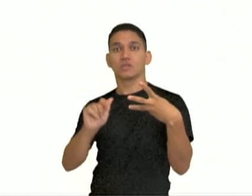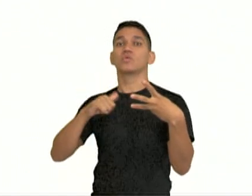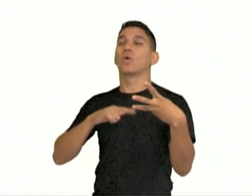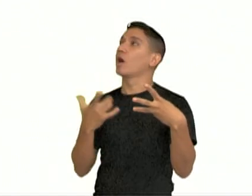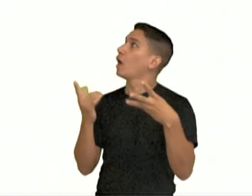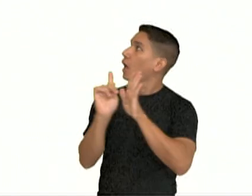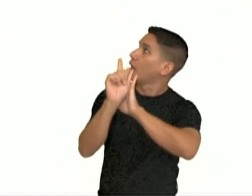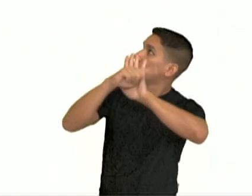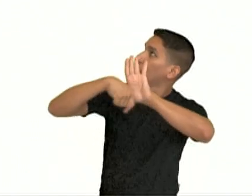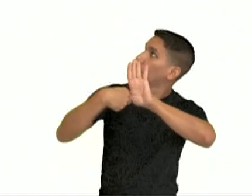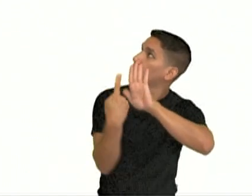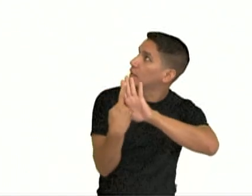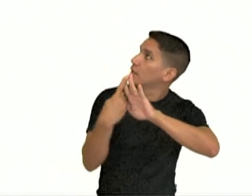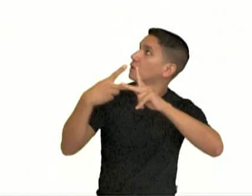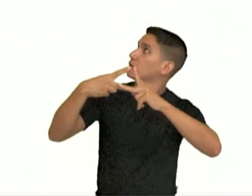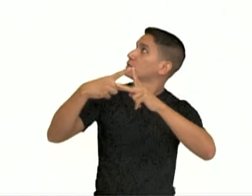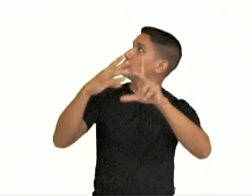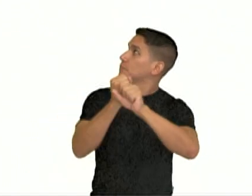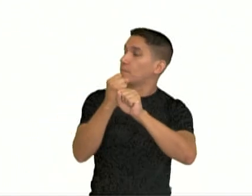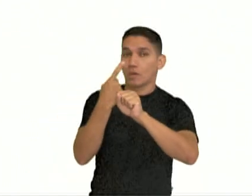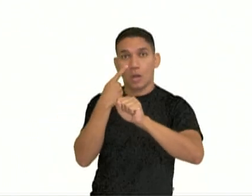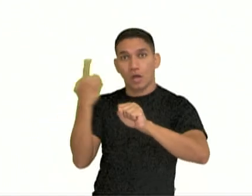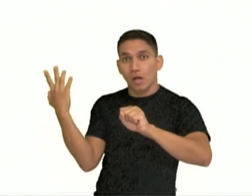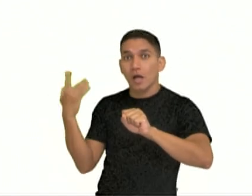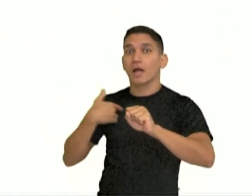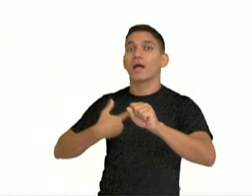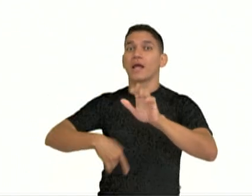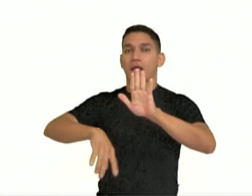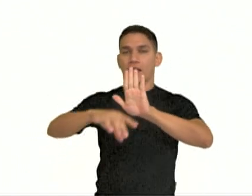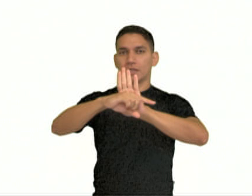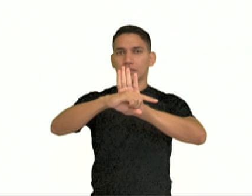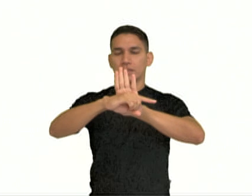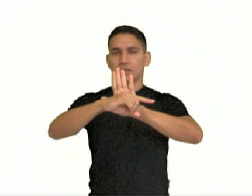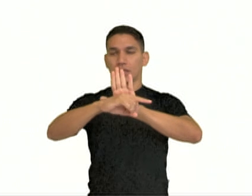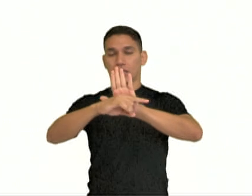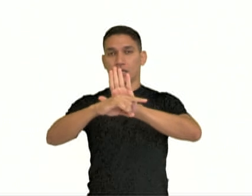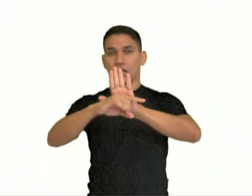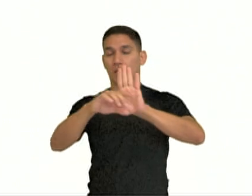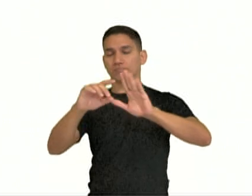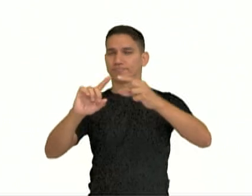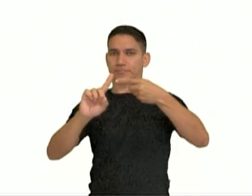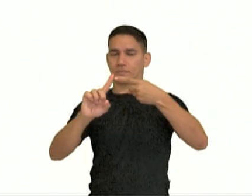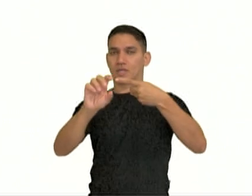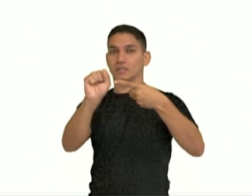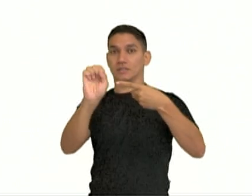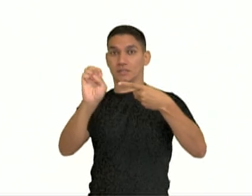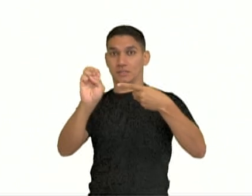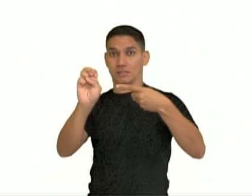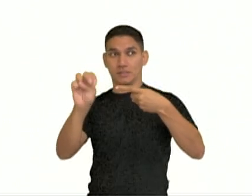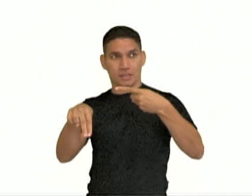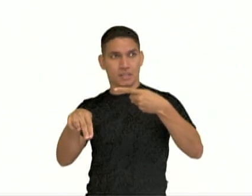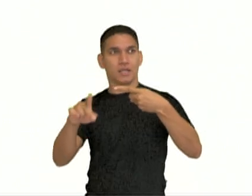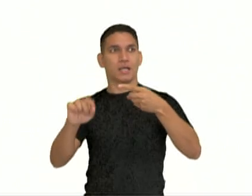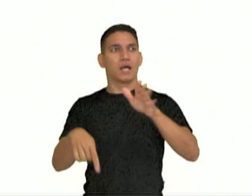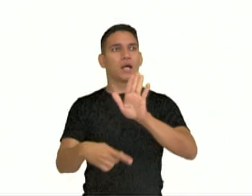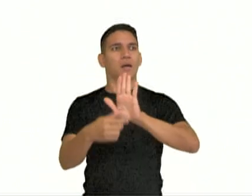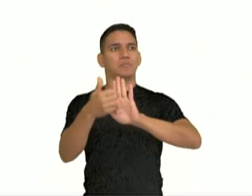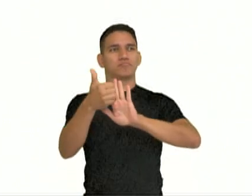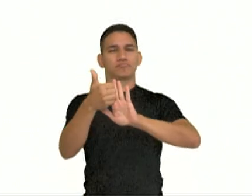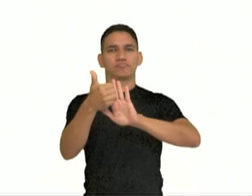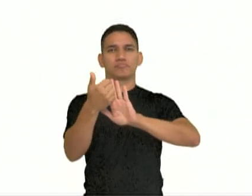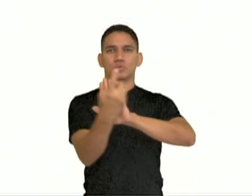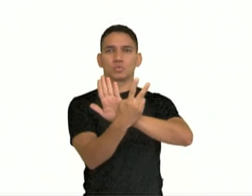na circunferência trigonométrica. Então, o seno vai ser positivo, primeiro e segundo quadrante, negativo, terceiro e